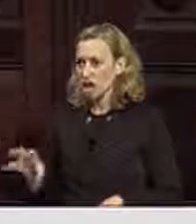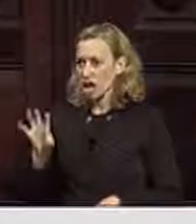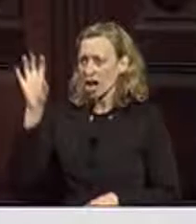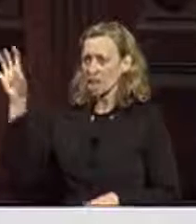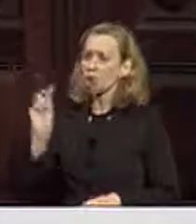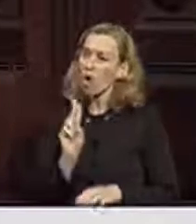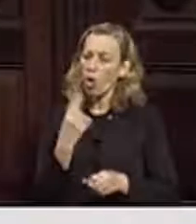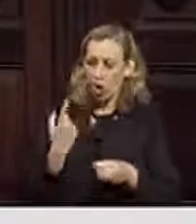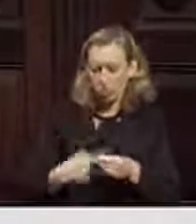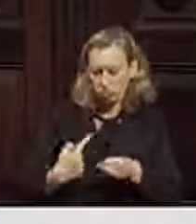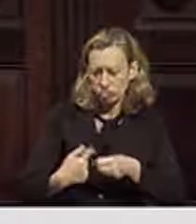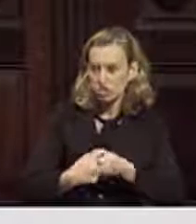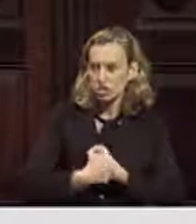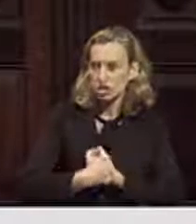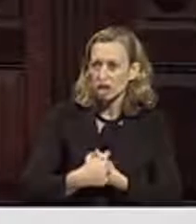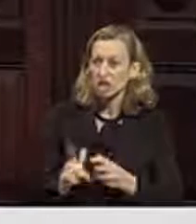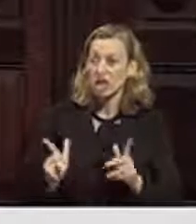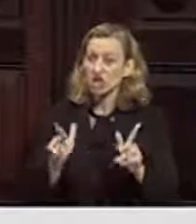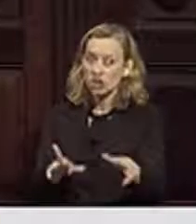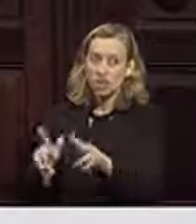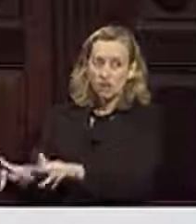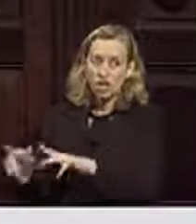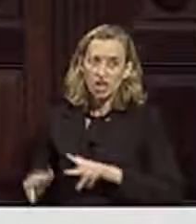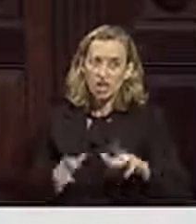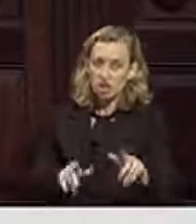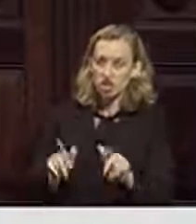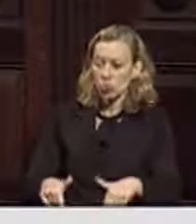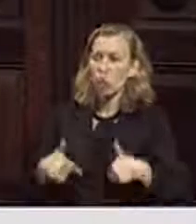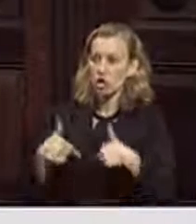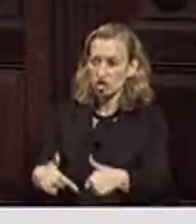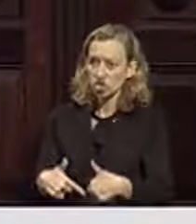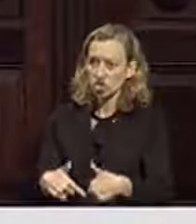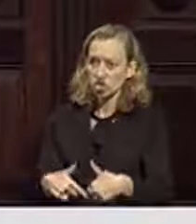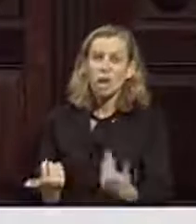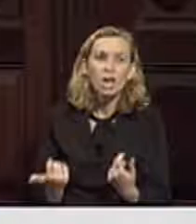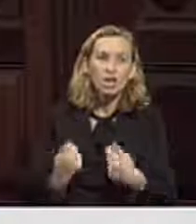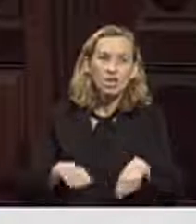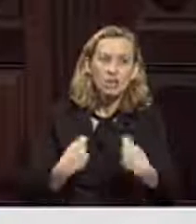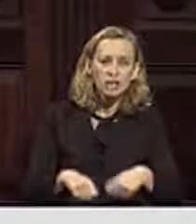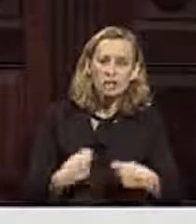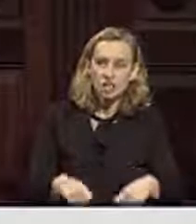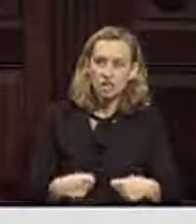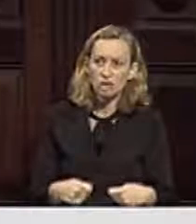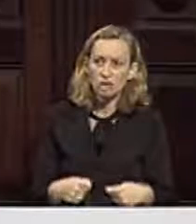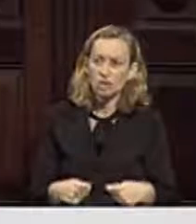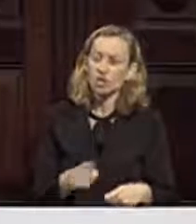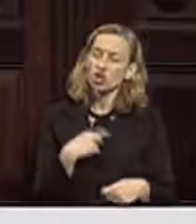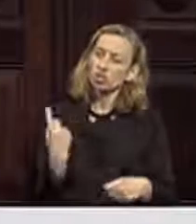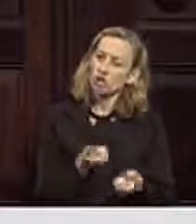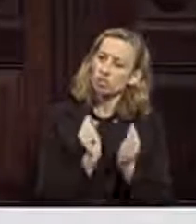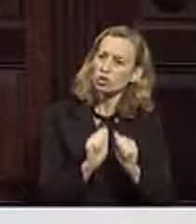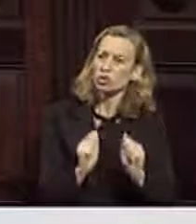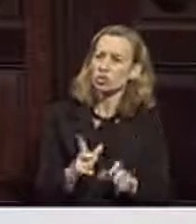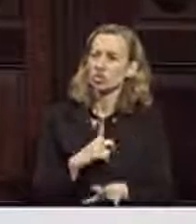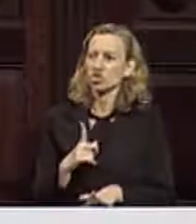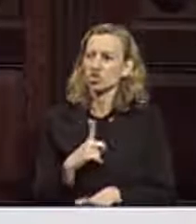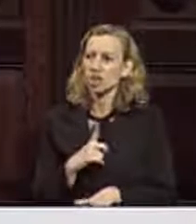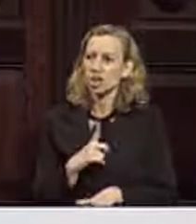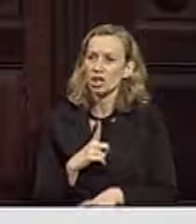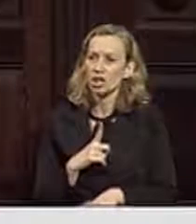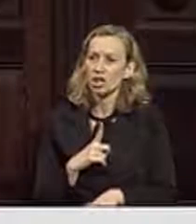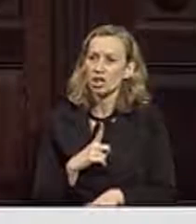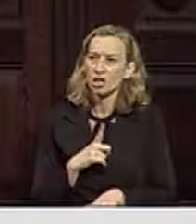região noroeste, a mais pobre do estado do Rio de Janeiro. É preciso, e o meu sonho é que a gente possa ter, né,